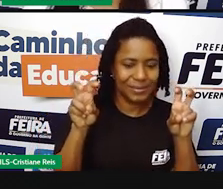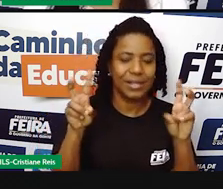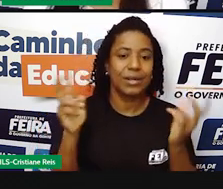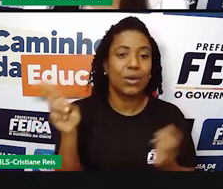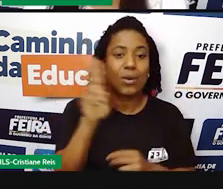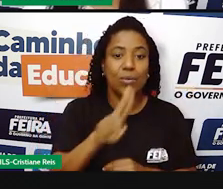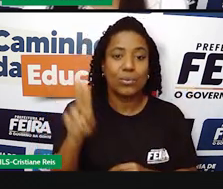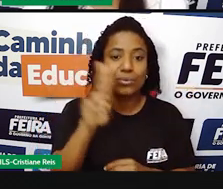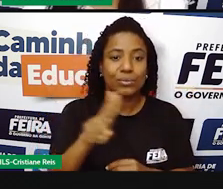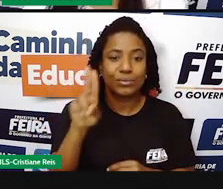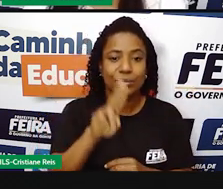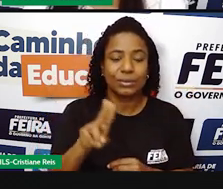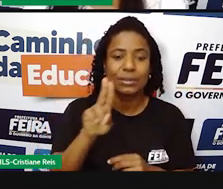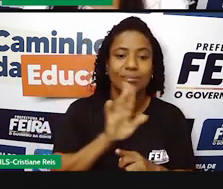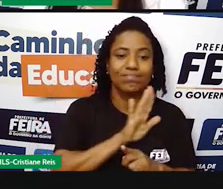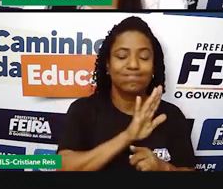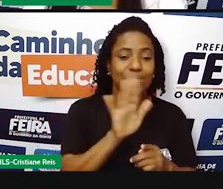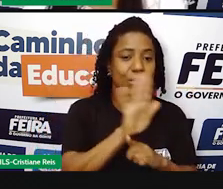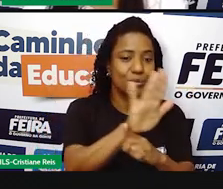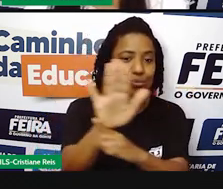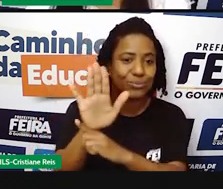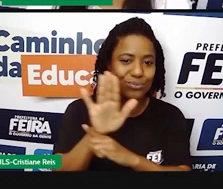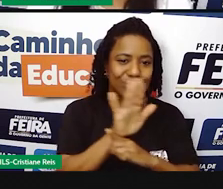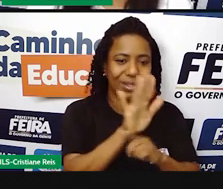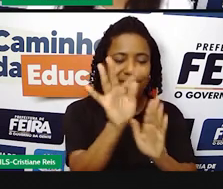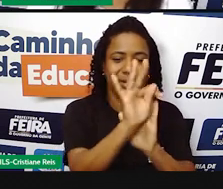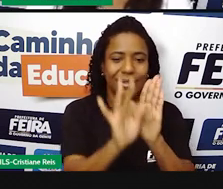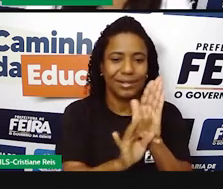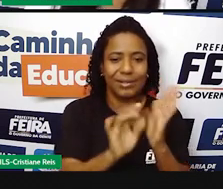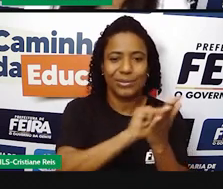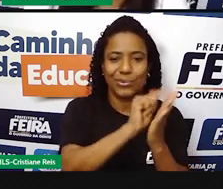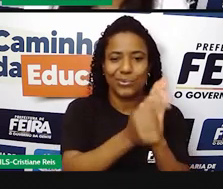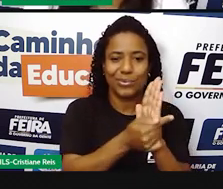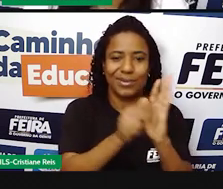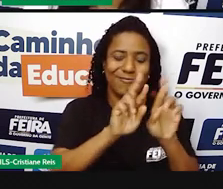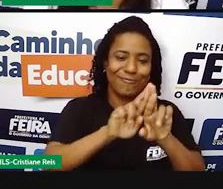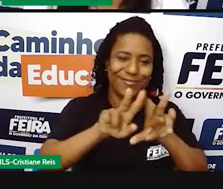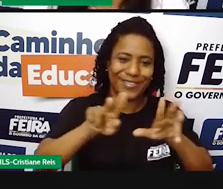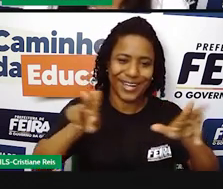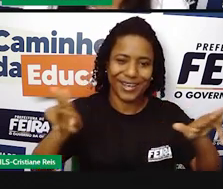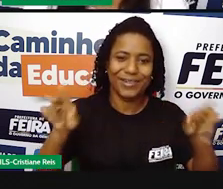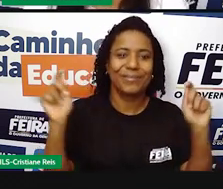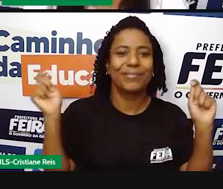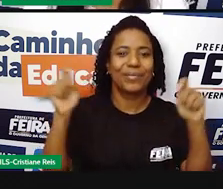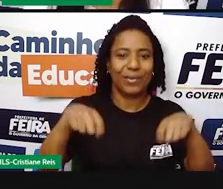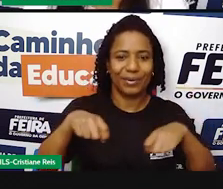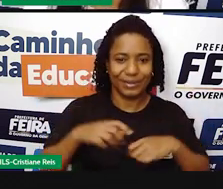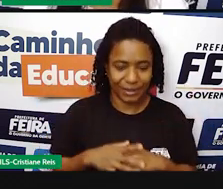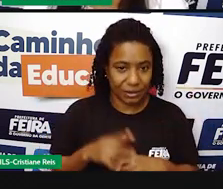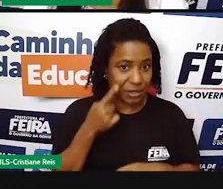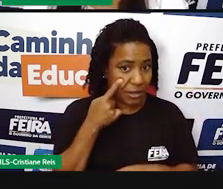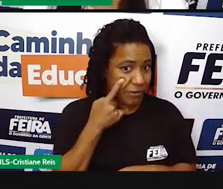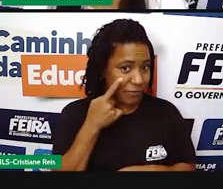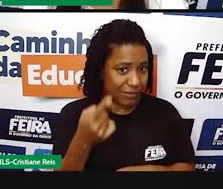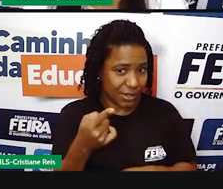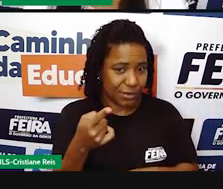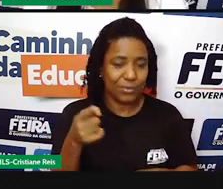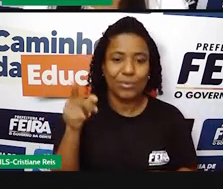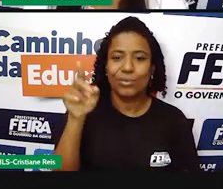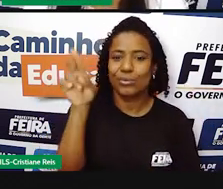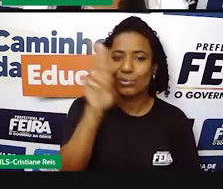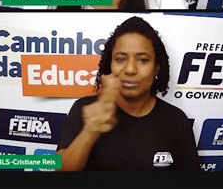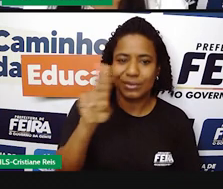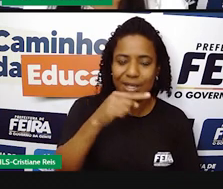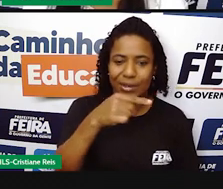em funções diferentes que a gente vê acontecendo em outros gêneros textuais, né? A gente já viu aí o uso do travessão dos